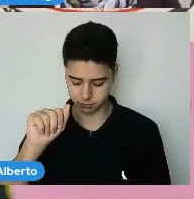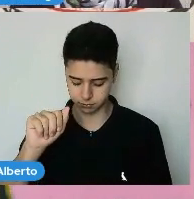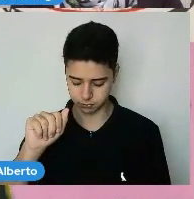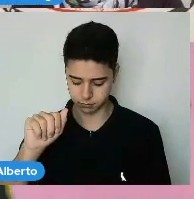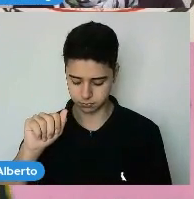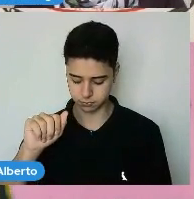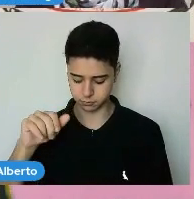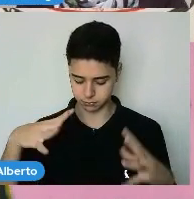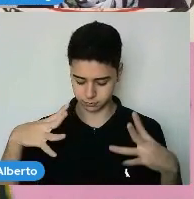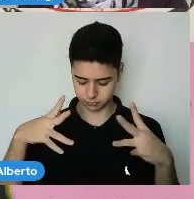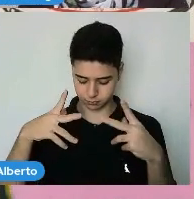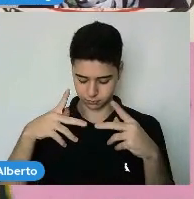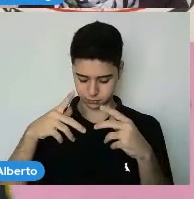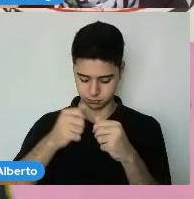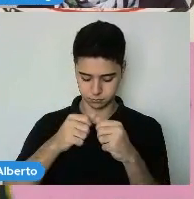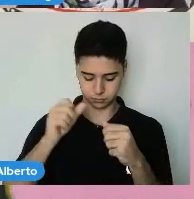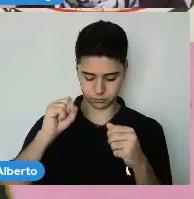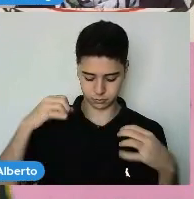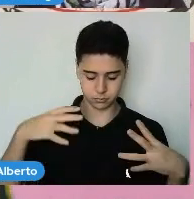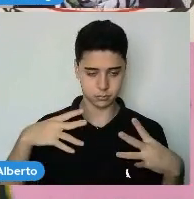Pascali e foi construída em